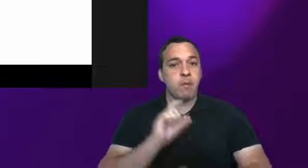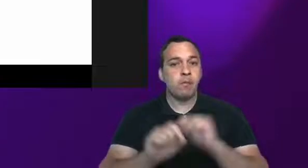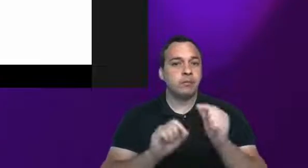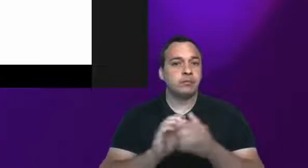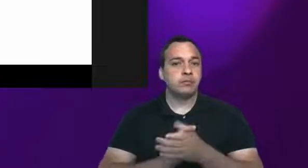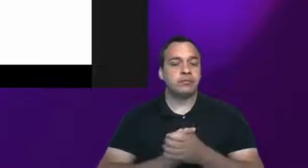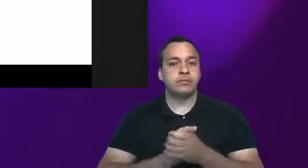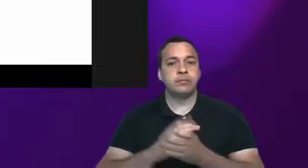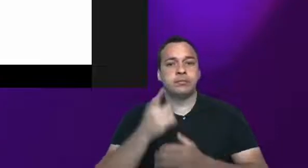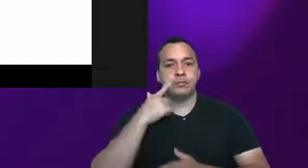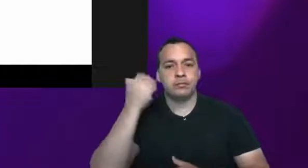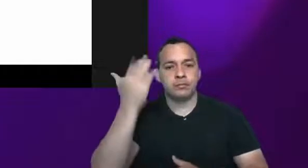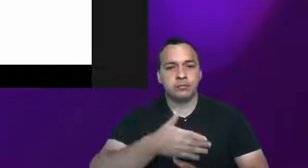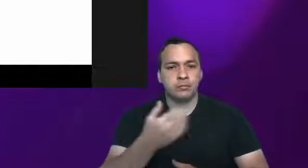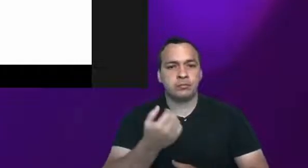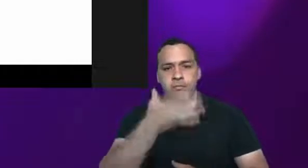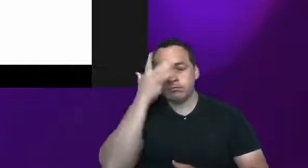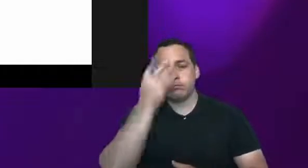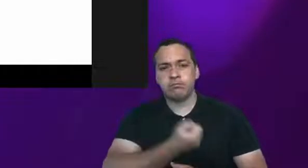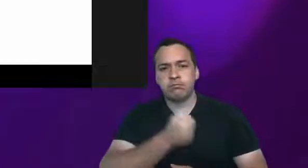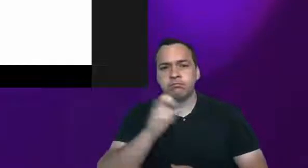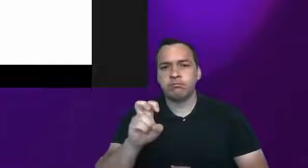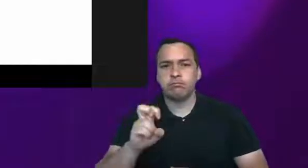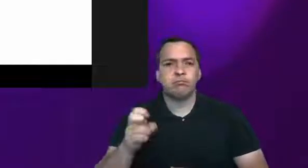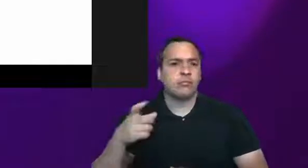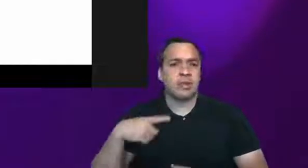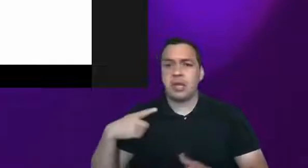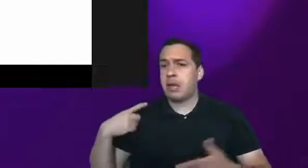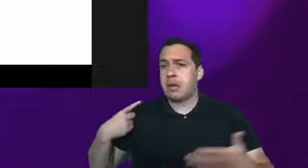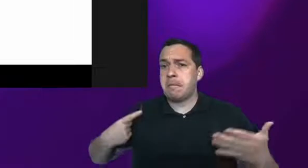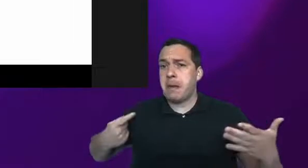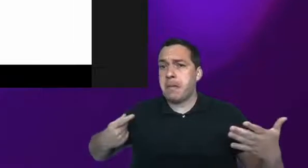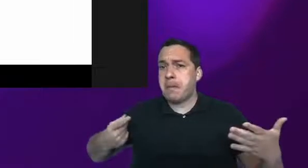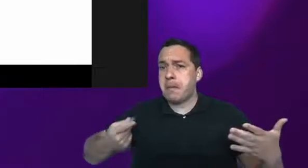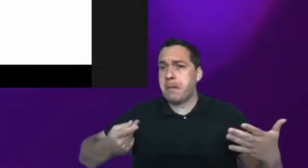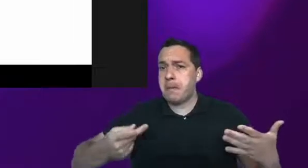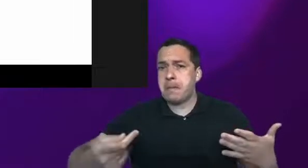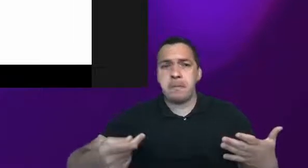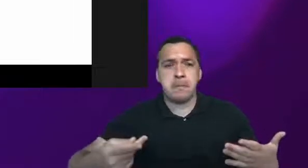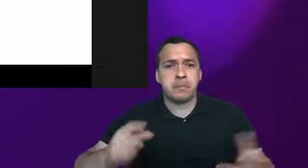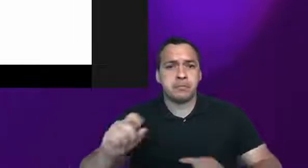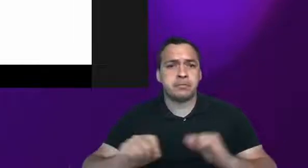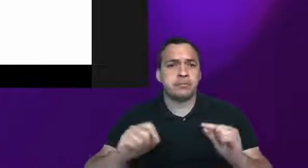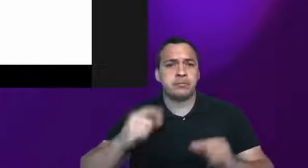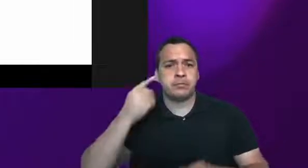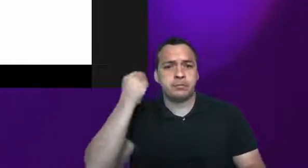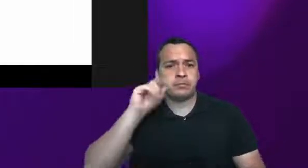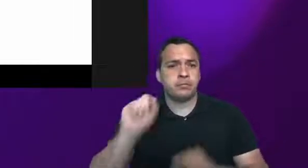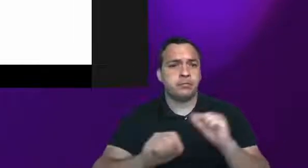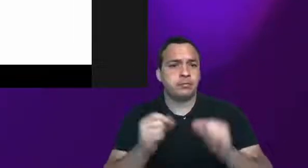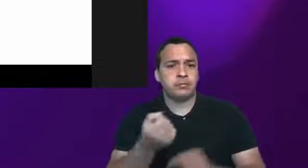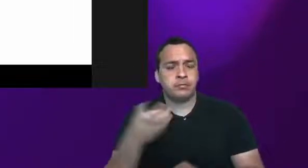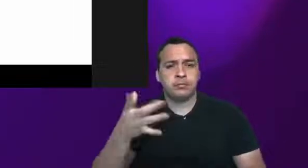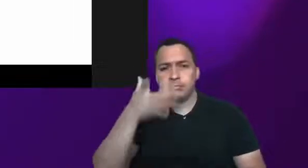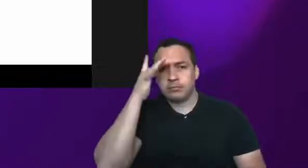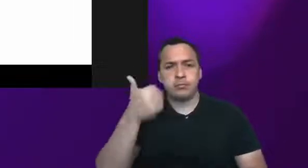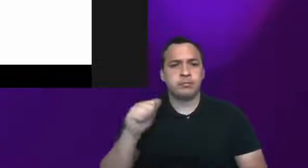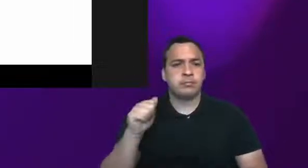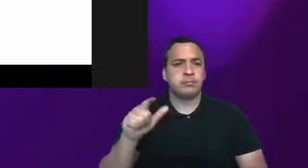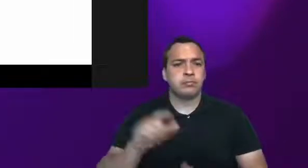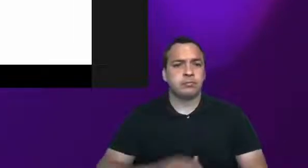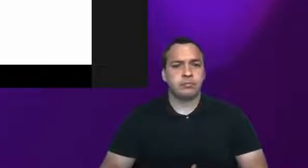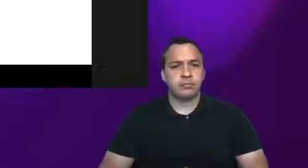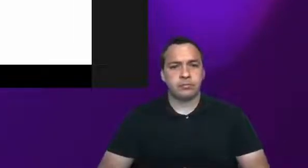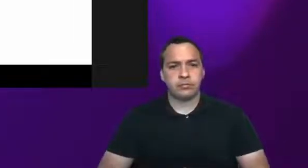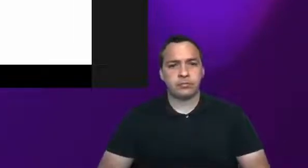5 e é de facto a mais longa sobrevivente. Na nossa experiência temos já 11 doentes transplantados, os últimos 2 foram o